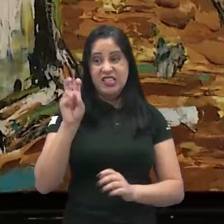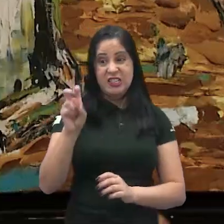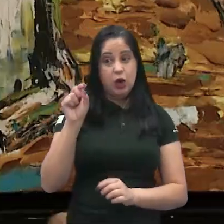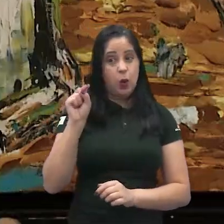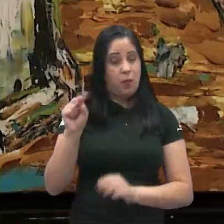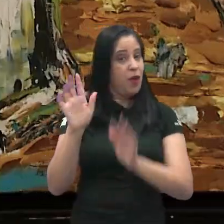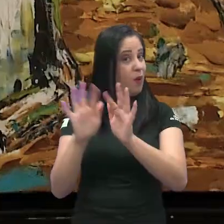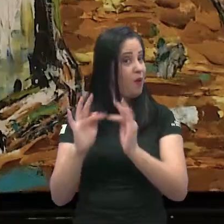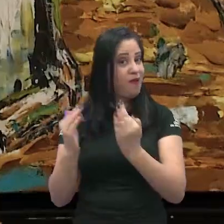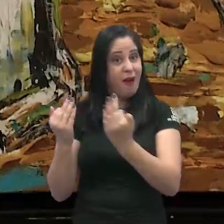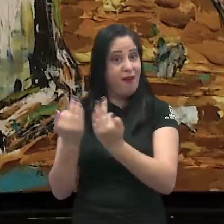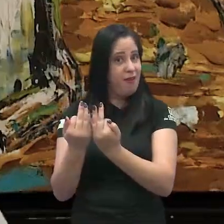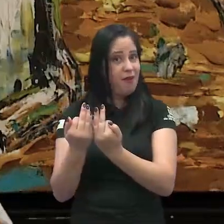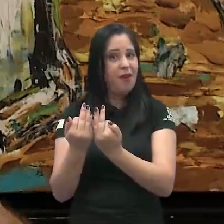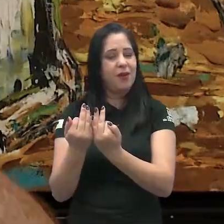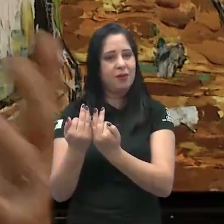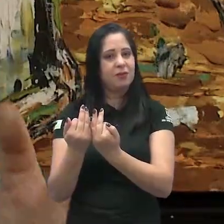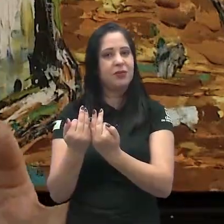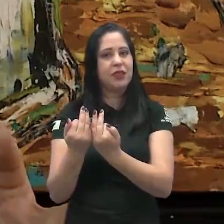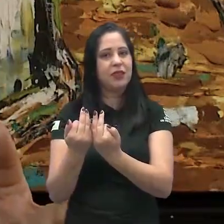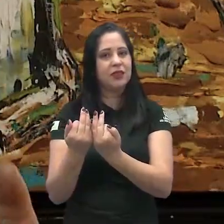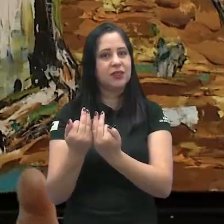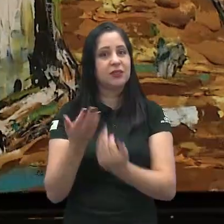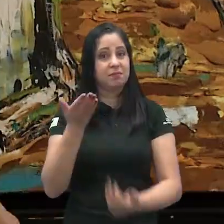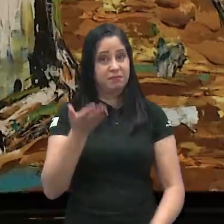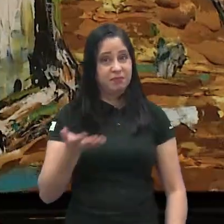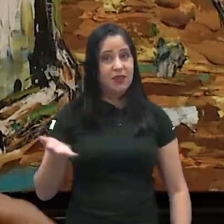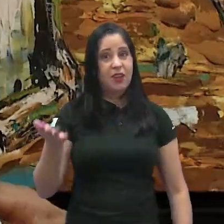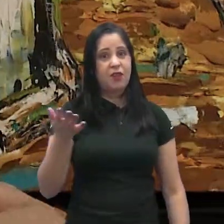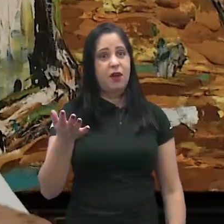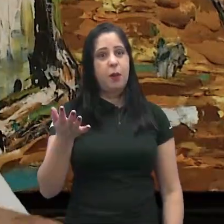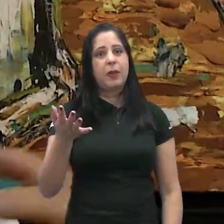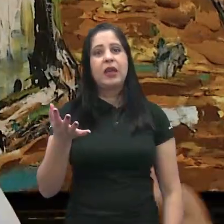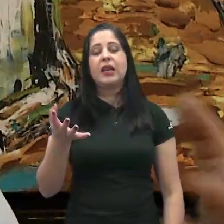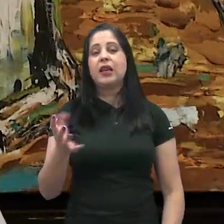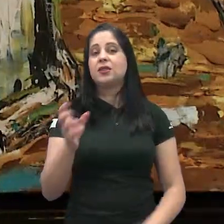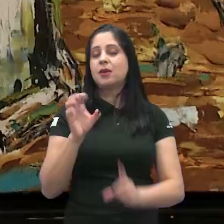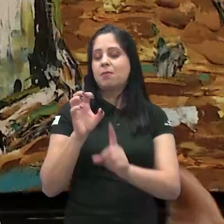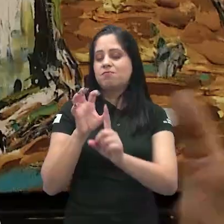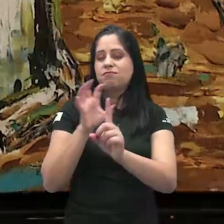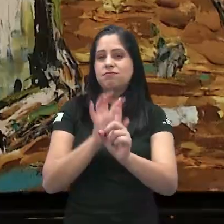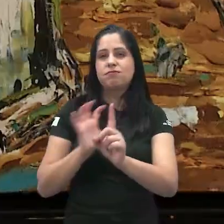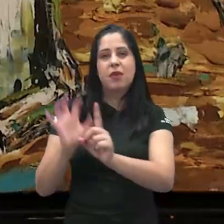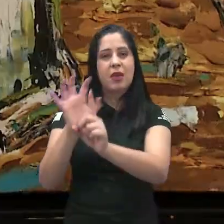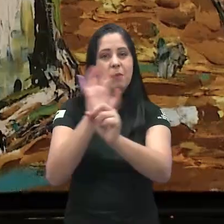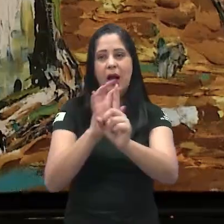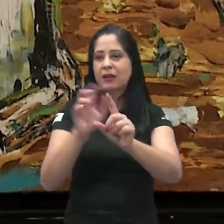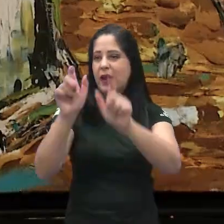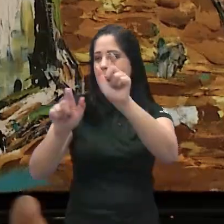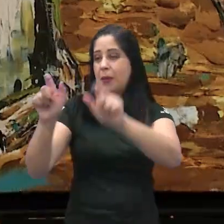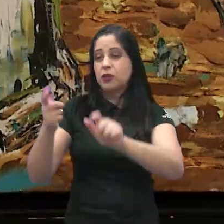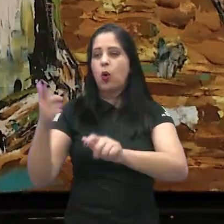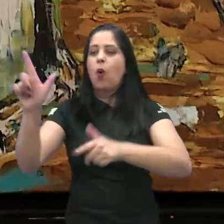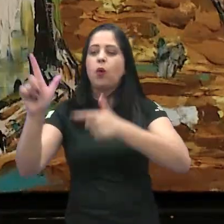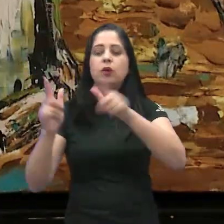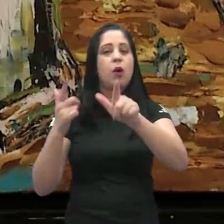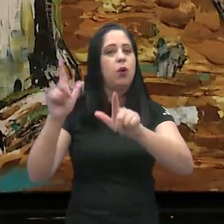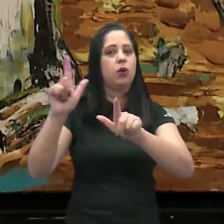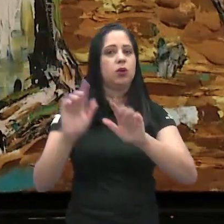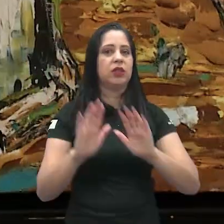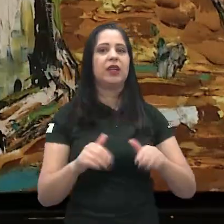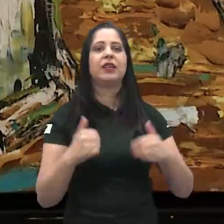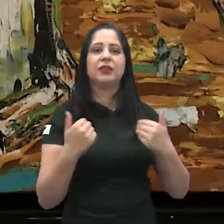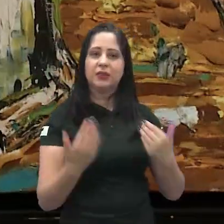né? E essas famílias tiveram impacto em muitas outras pessoas ao redor. Então não é um